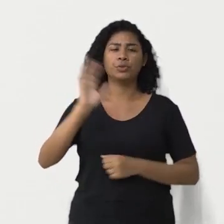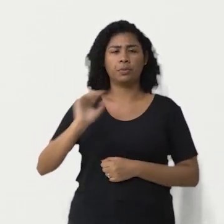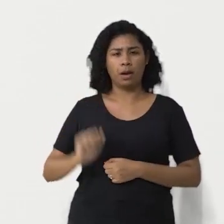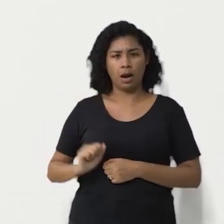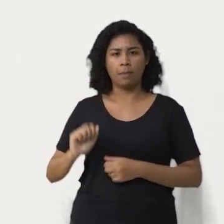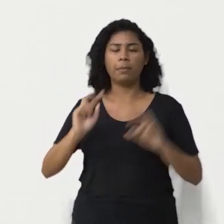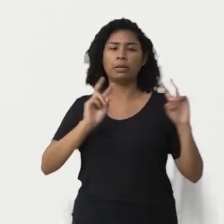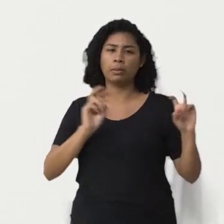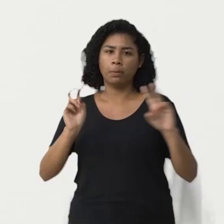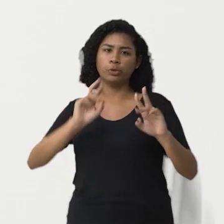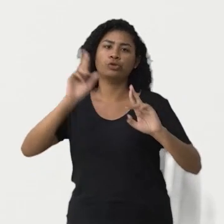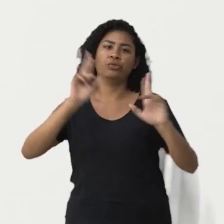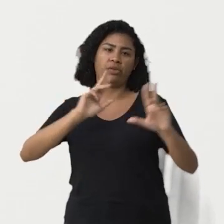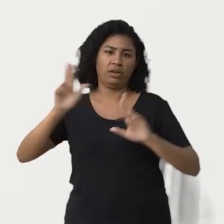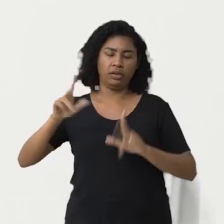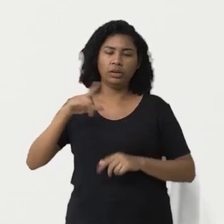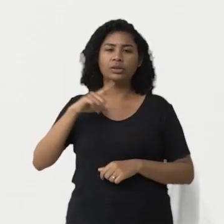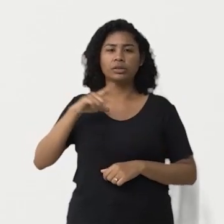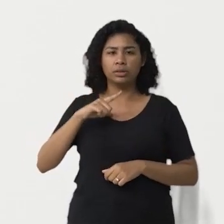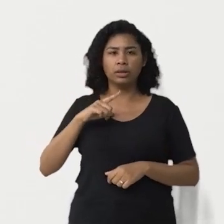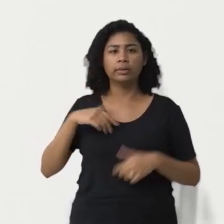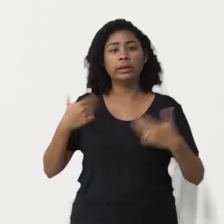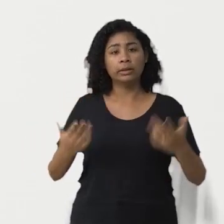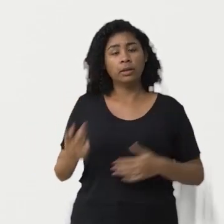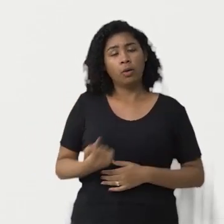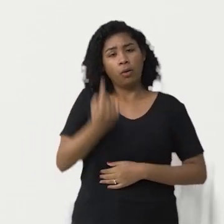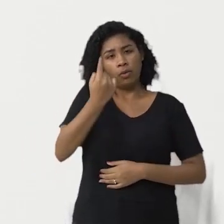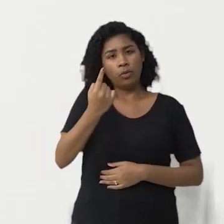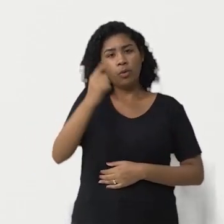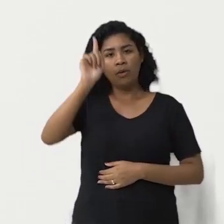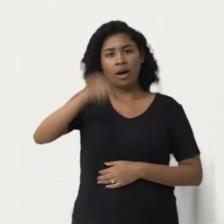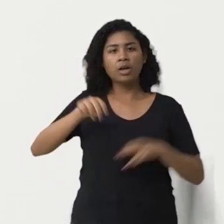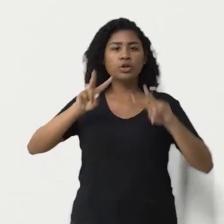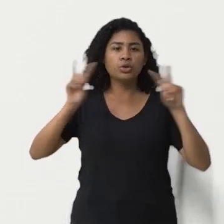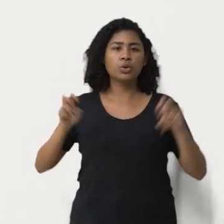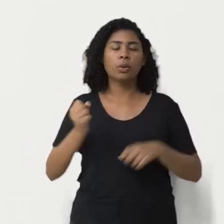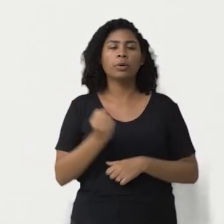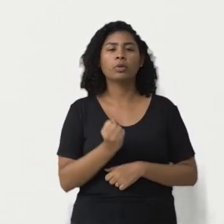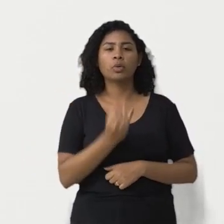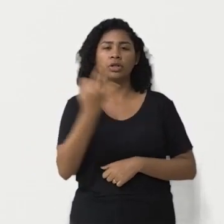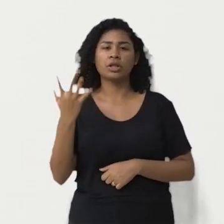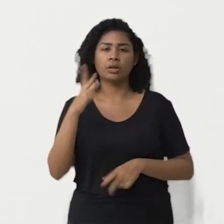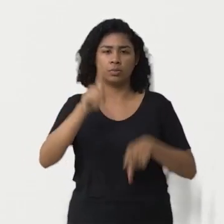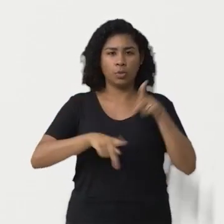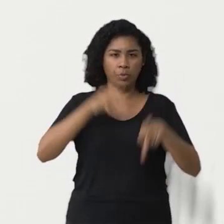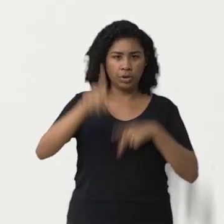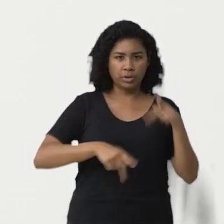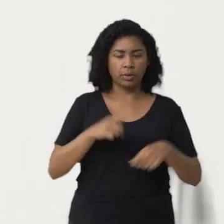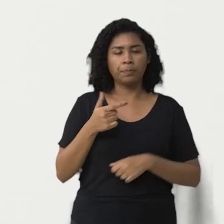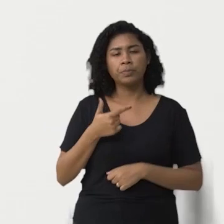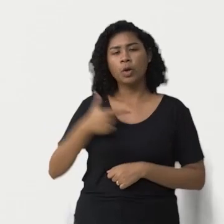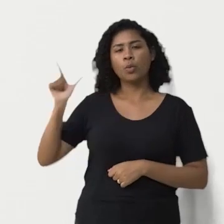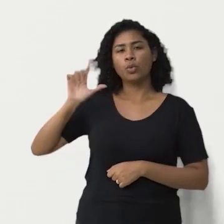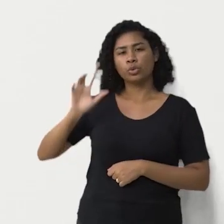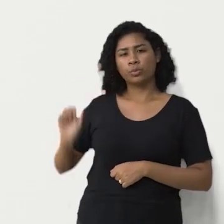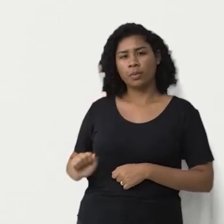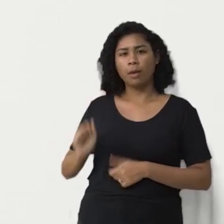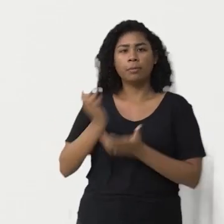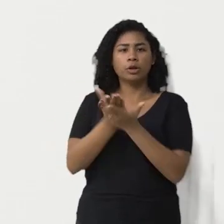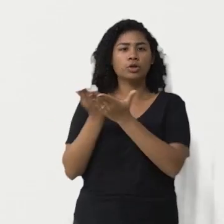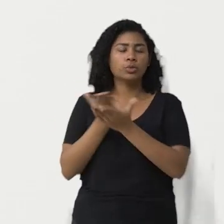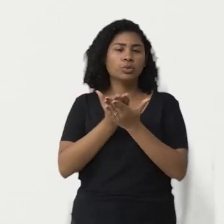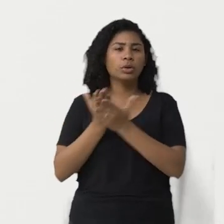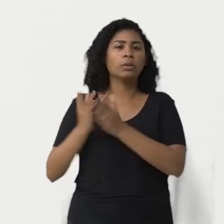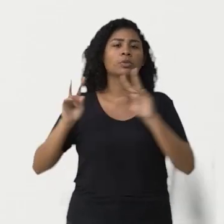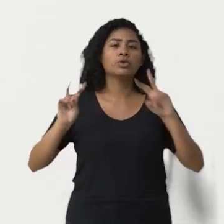né? Estudamos alguns, e um deles foi sobre a densidade demográfica, e um outro também que nós estudamos foi